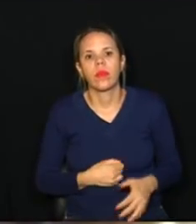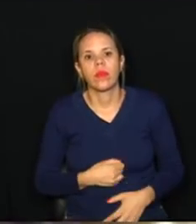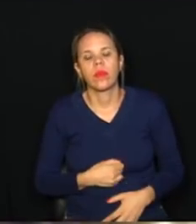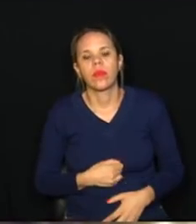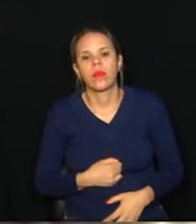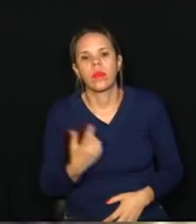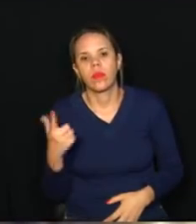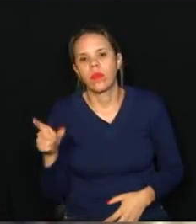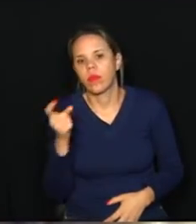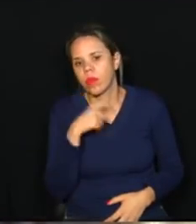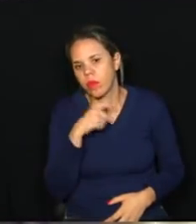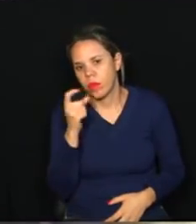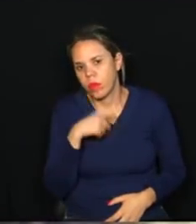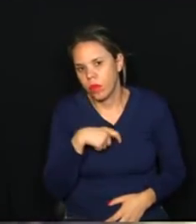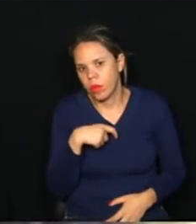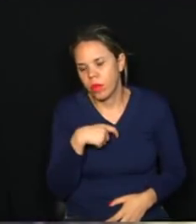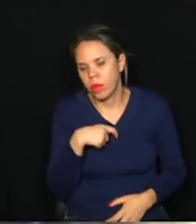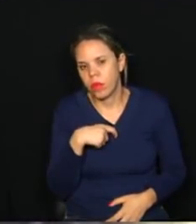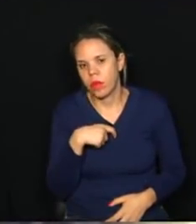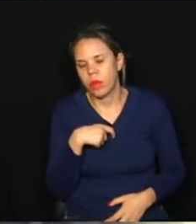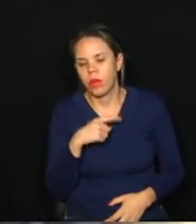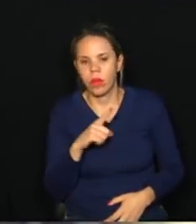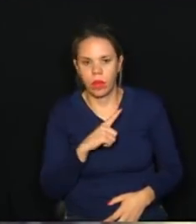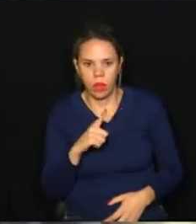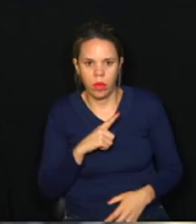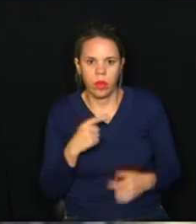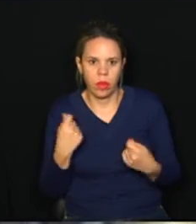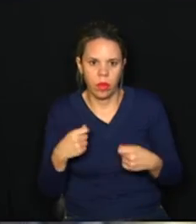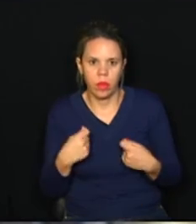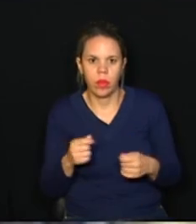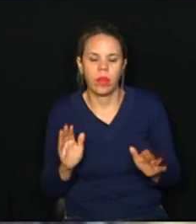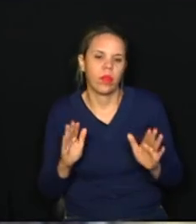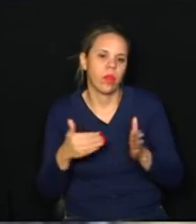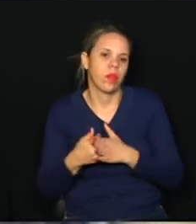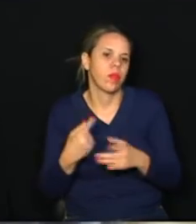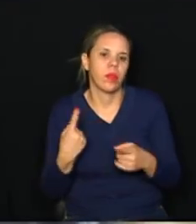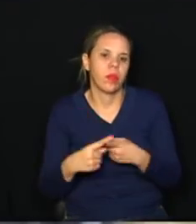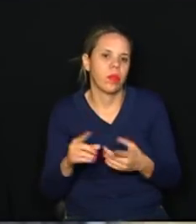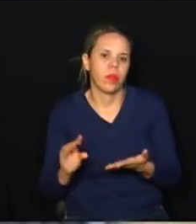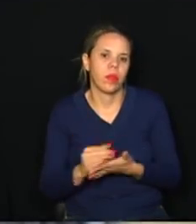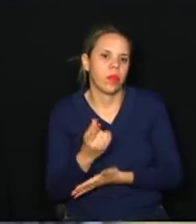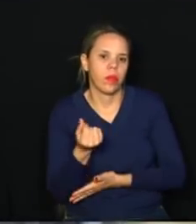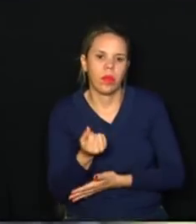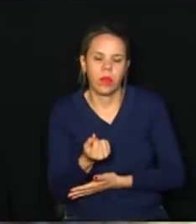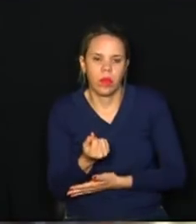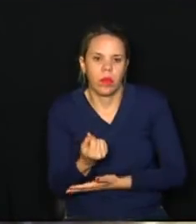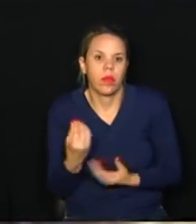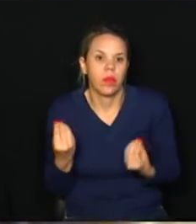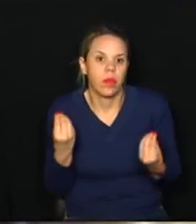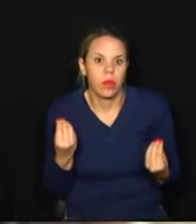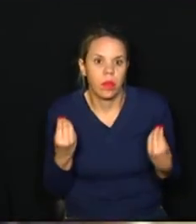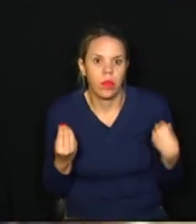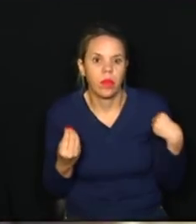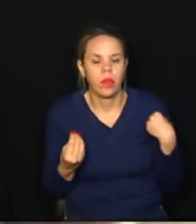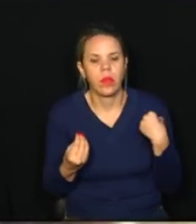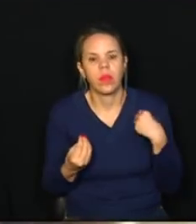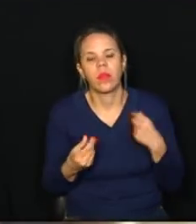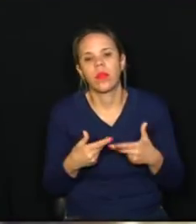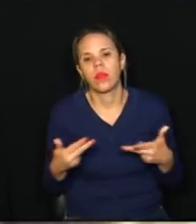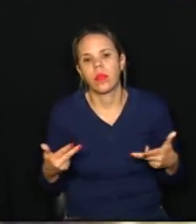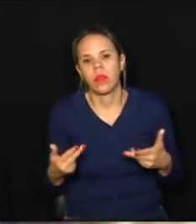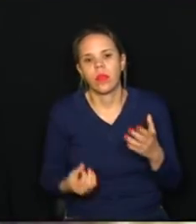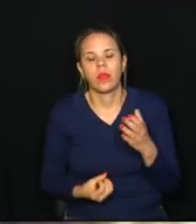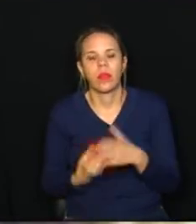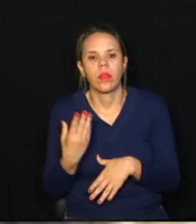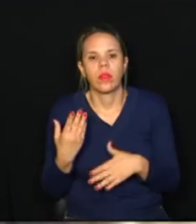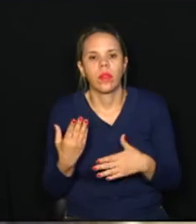A outra mentira é que havia necessidade de extinção por questão financeira. Então, uma coisa que